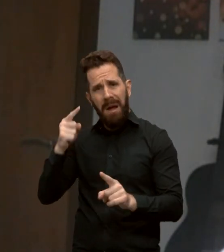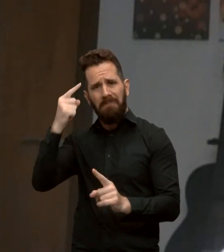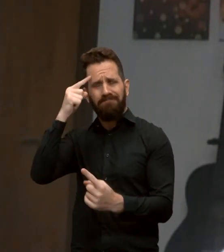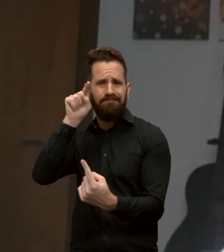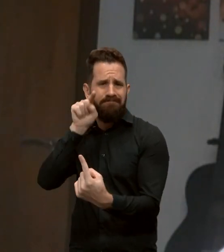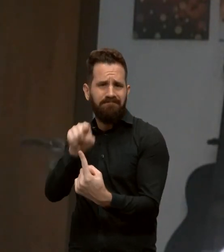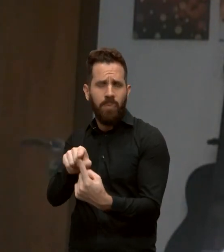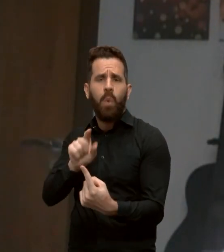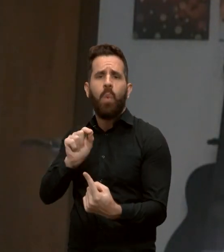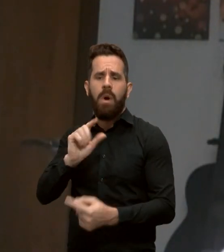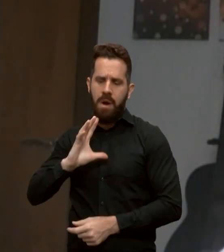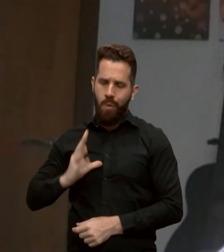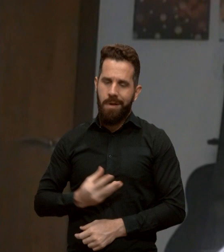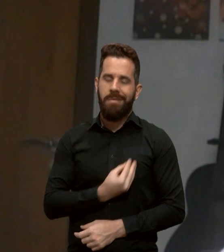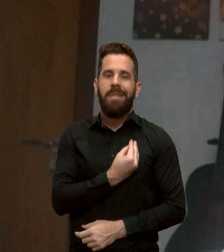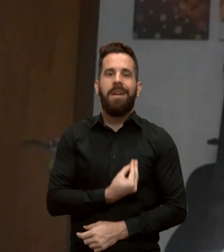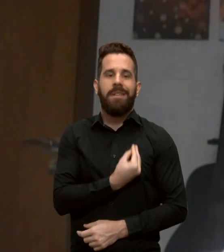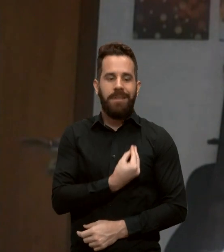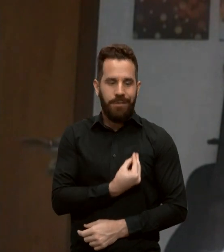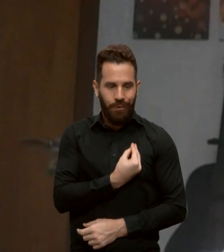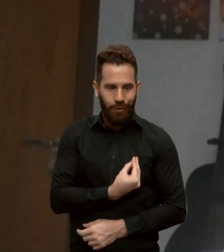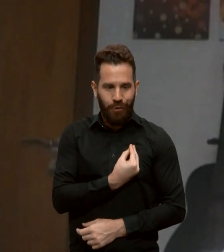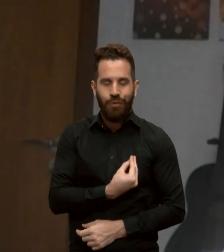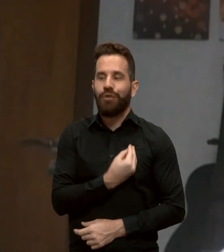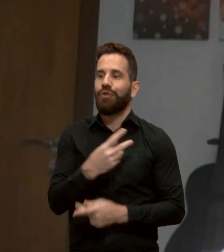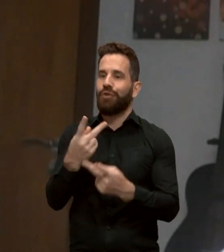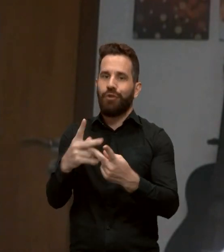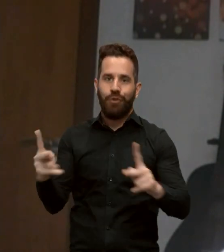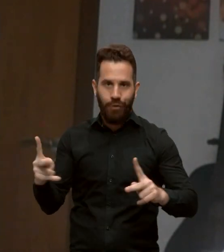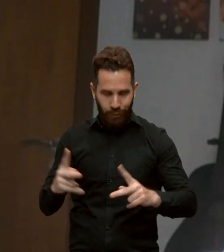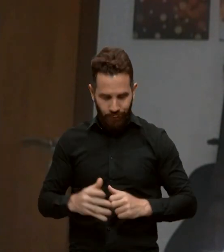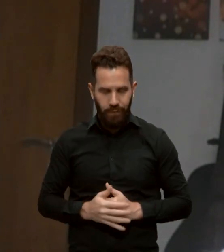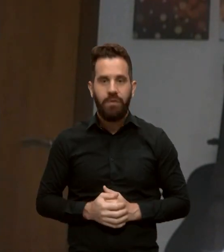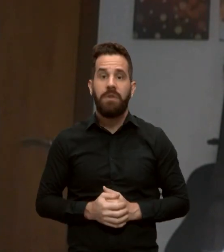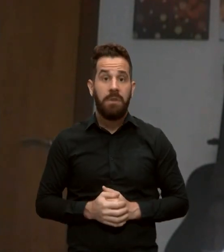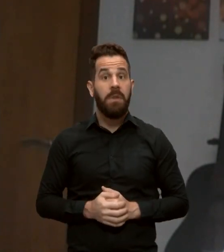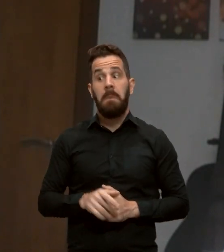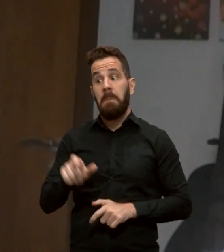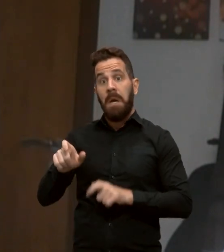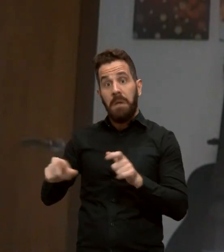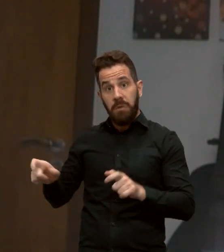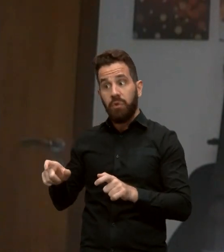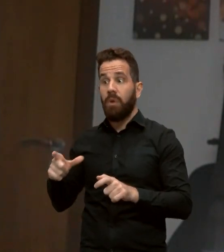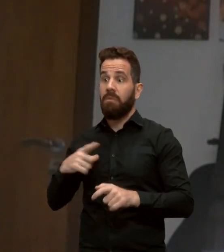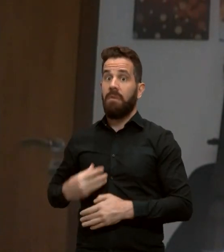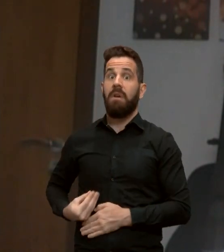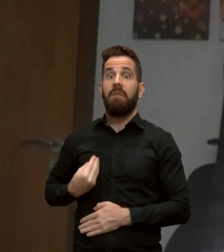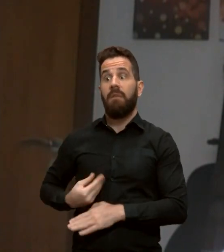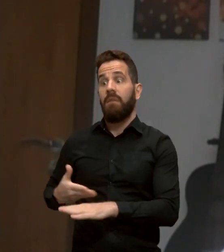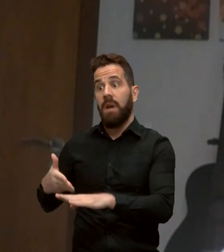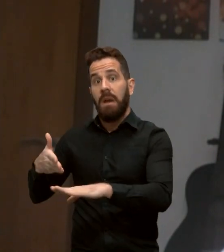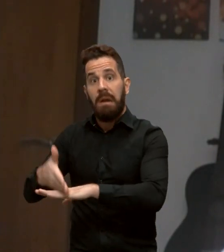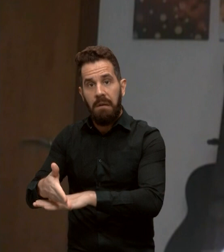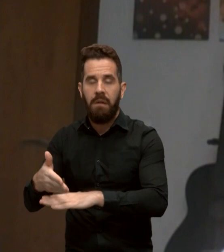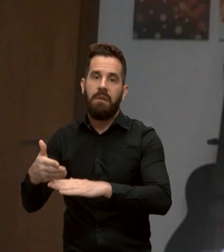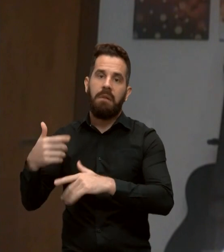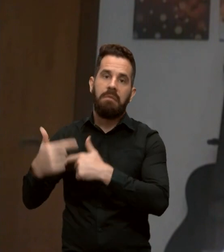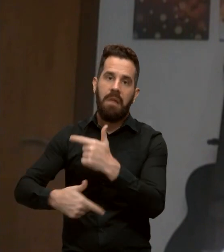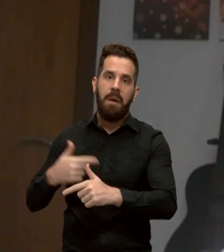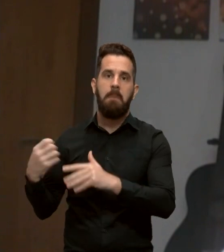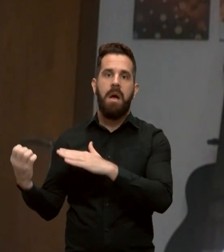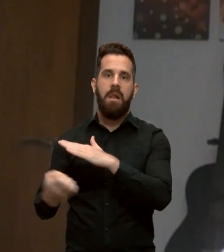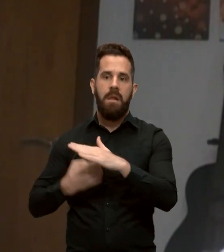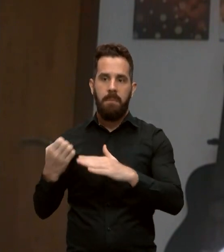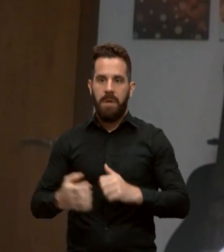vida ampla, né, para quem está presente nesse empreendimento, né, seja